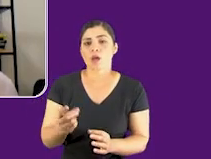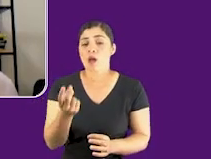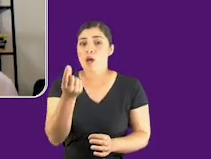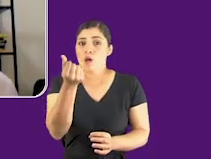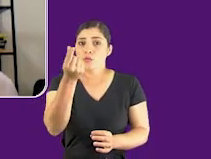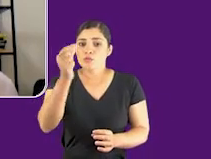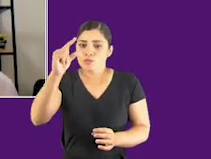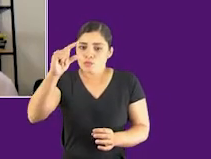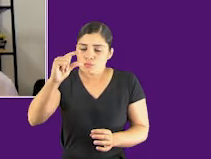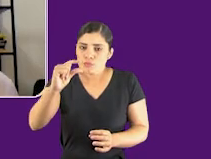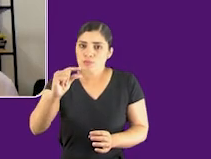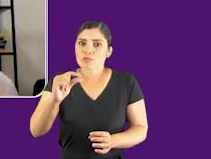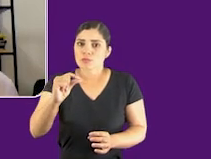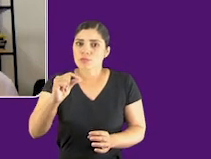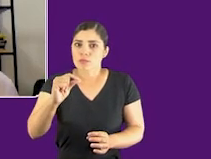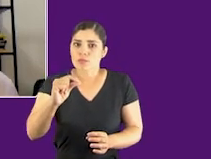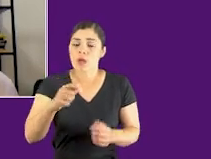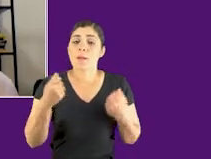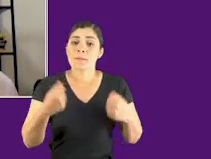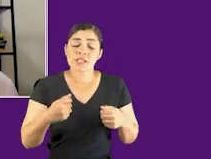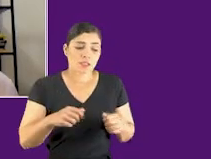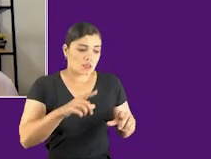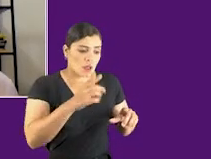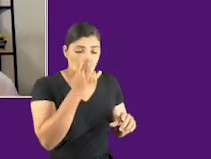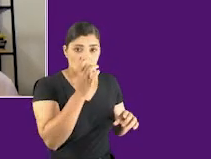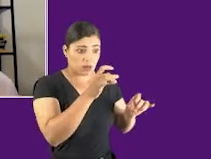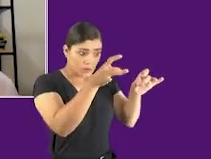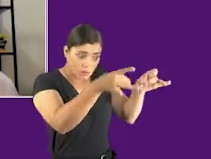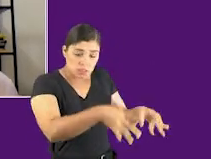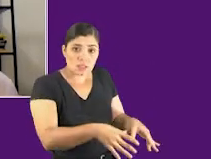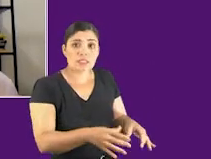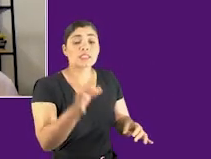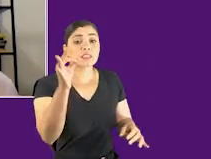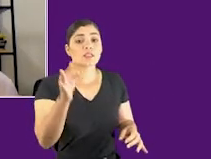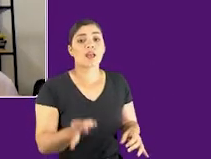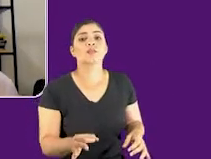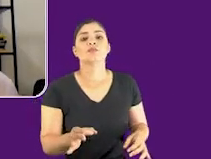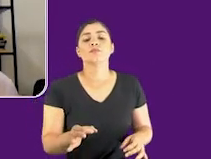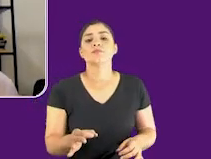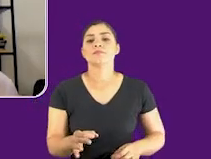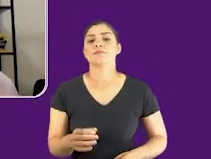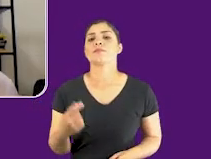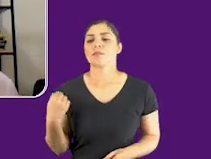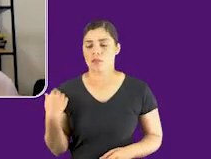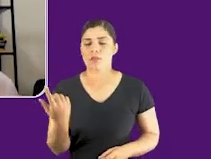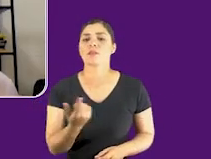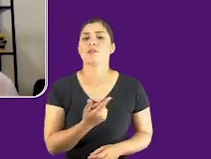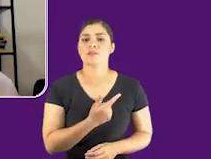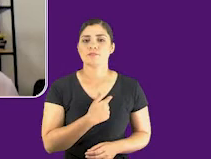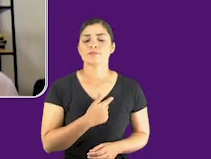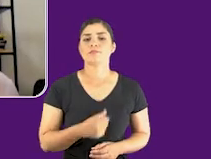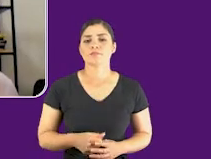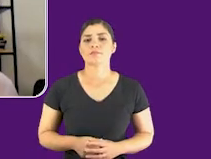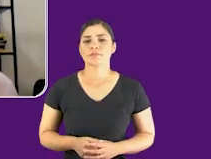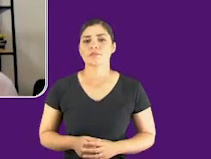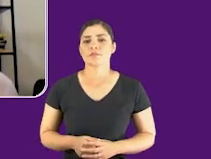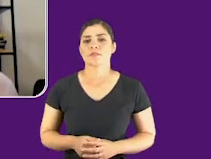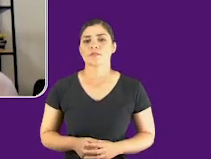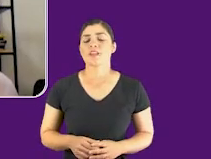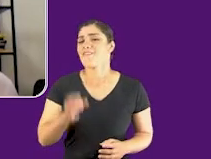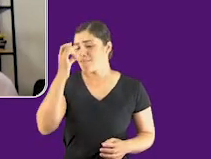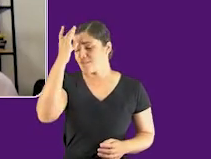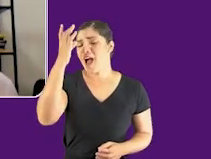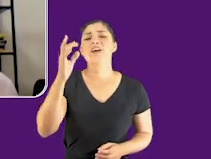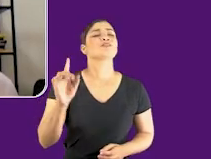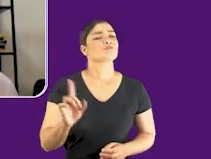né que esse vire de novo alumínio etc agora isso funciona nos grandes centros de tudo então não é